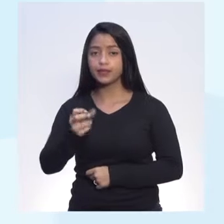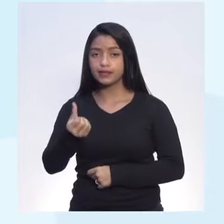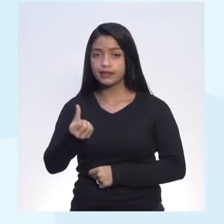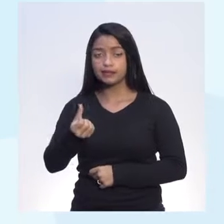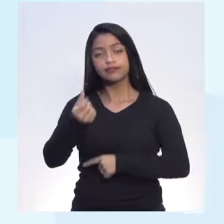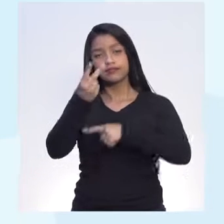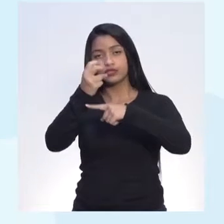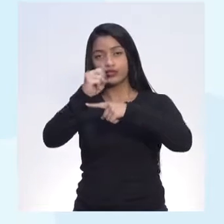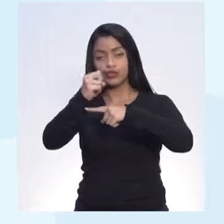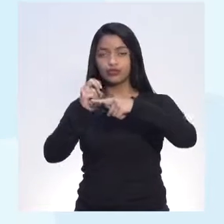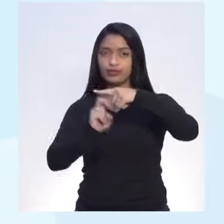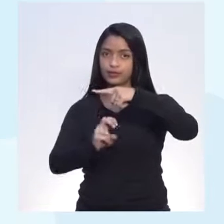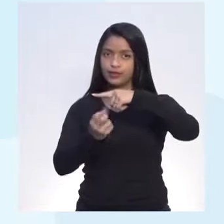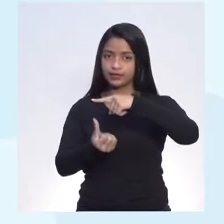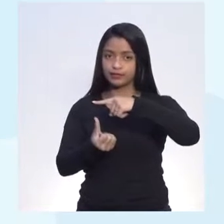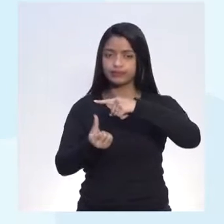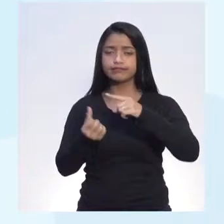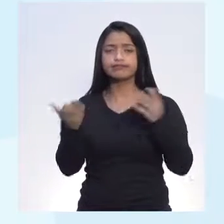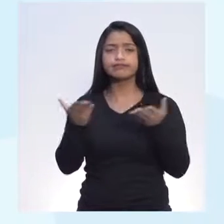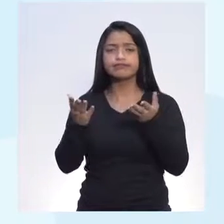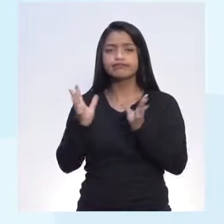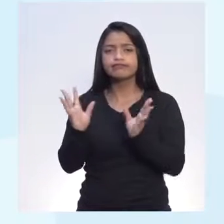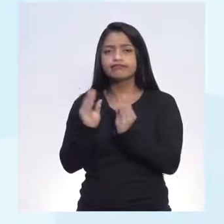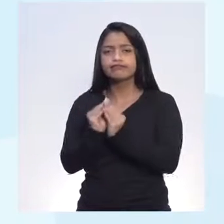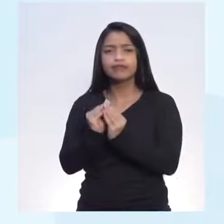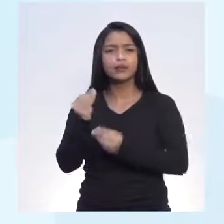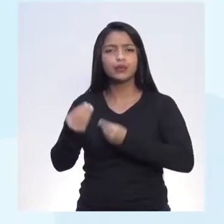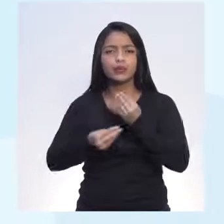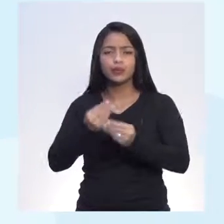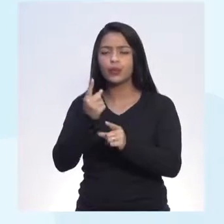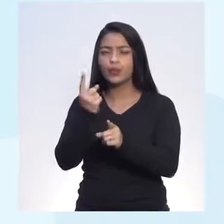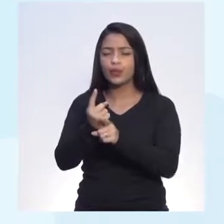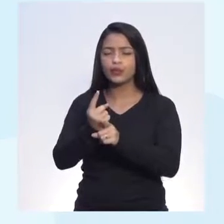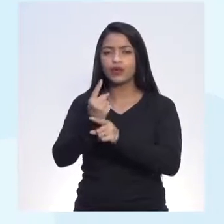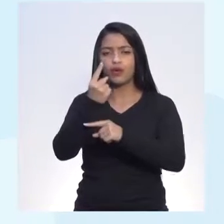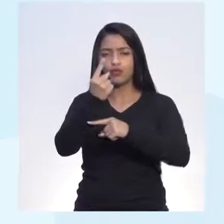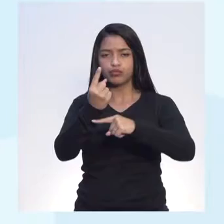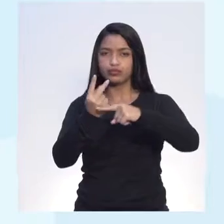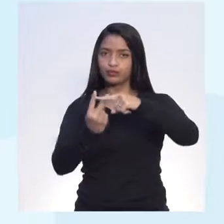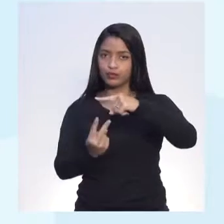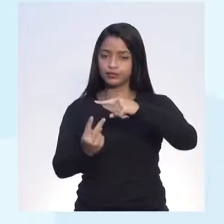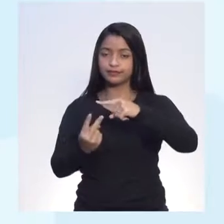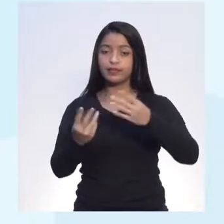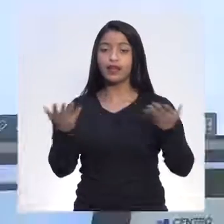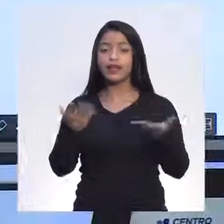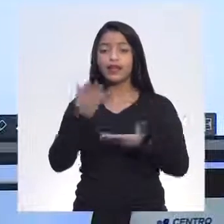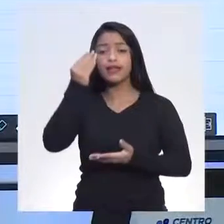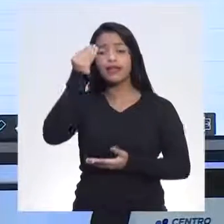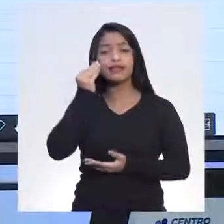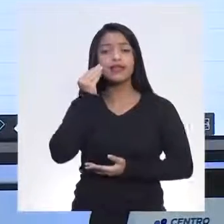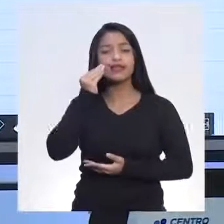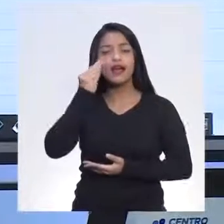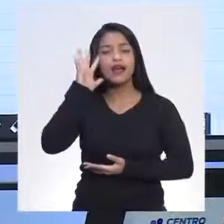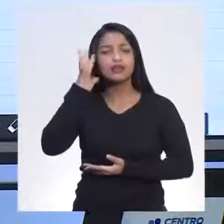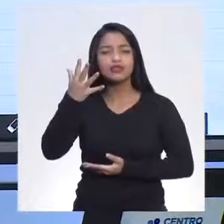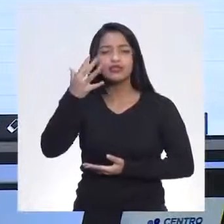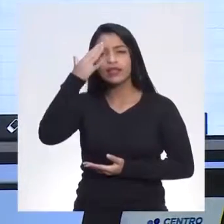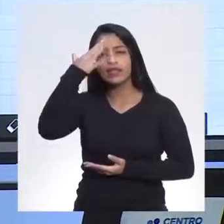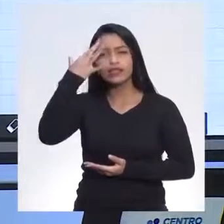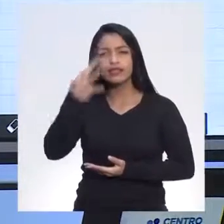56. E aí, simplificando, eu encontro 1/2. Vamos tentar resolver isso, tentar entender. Então, eu tenho aqui,